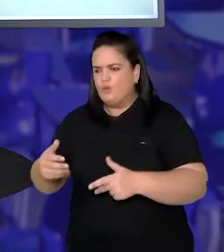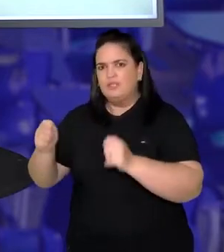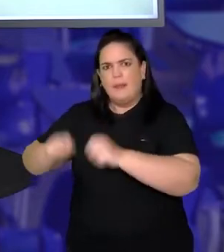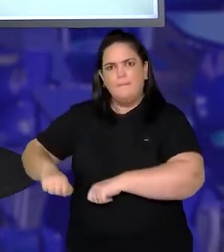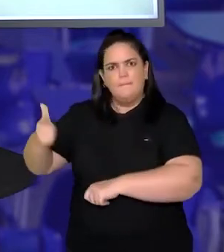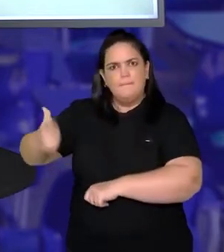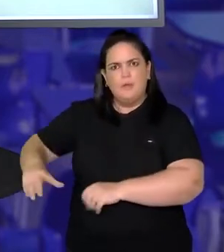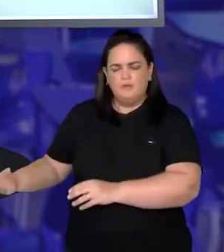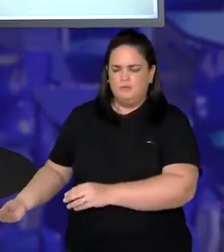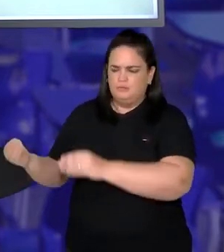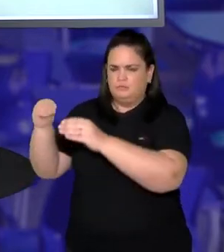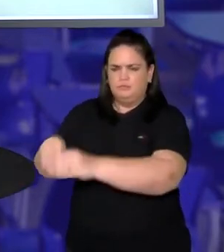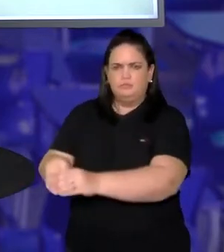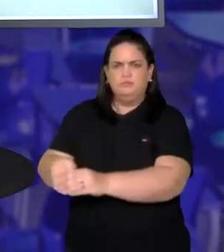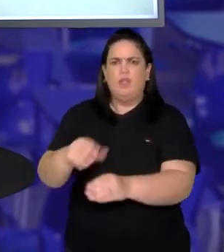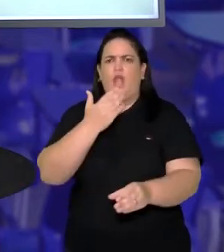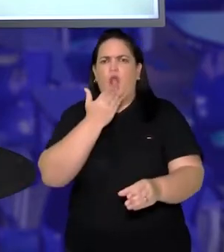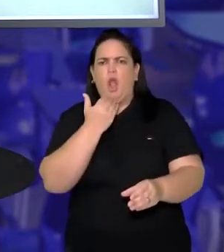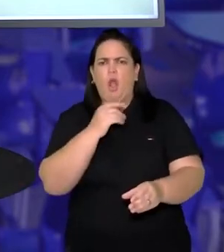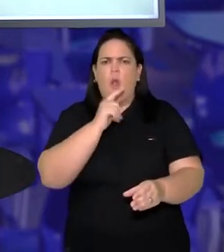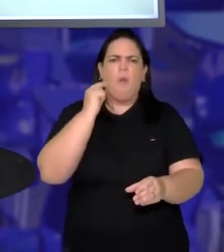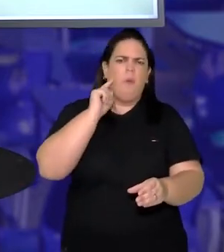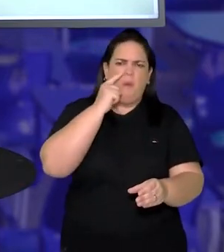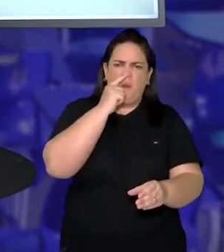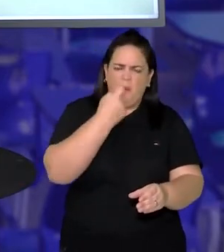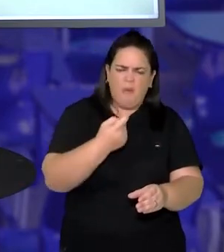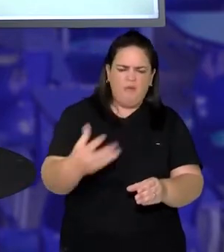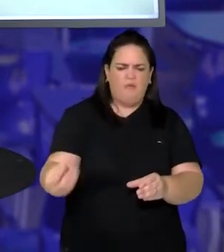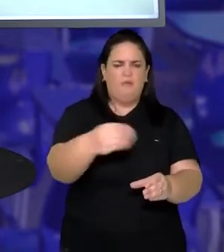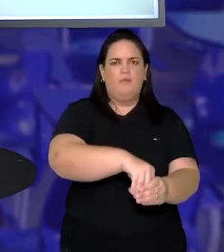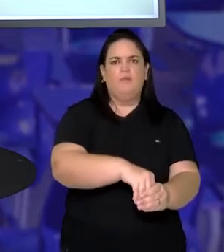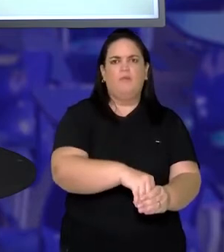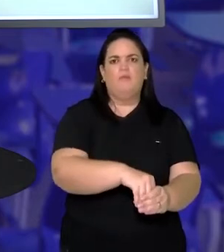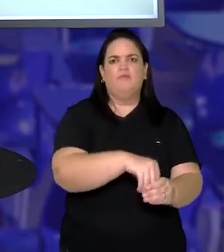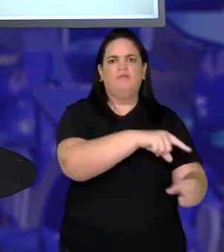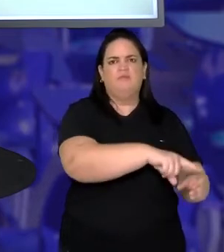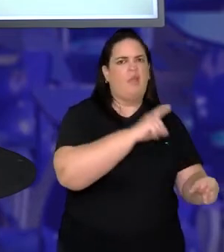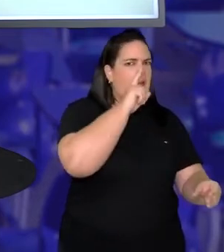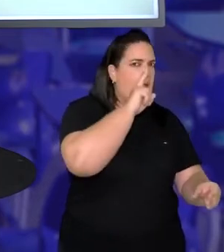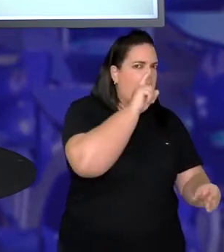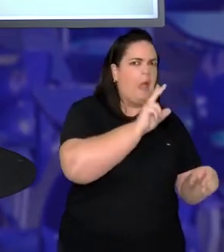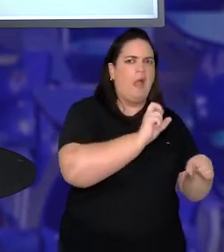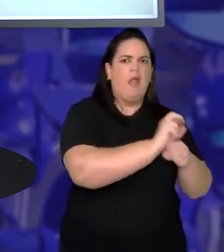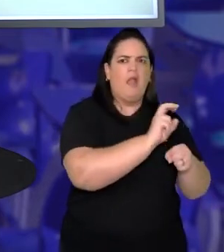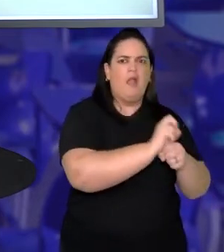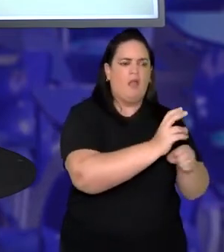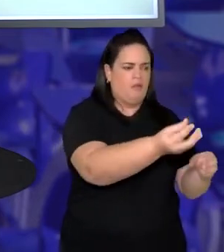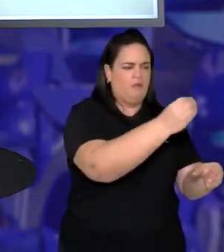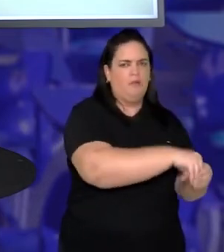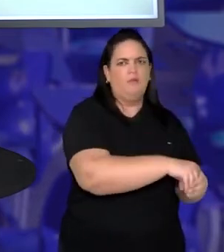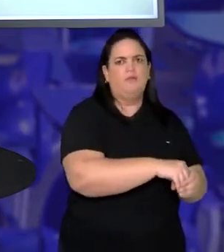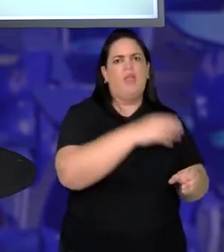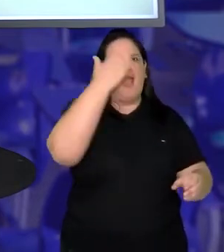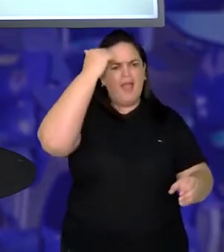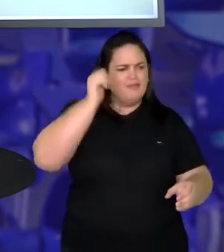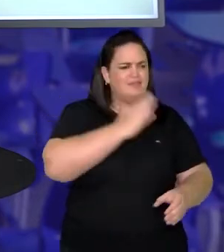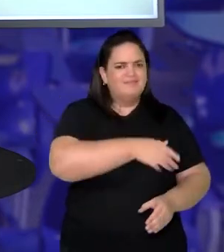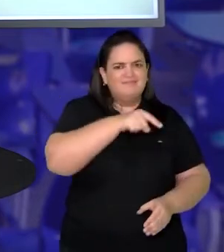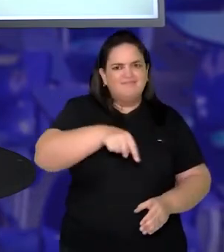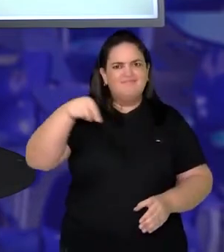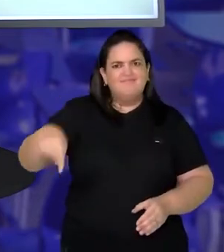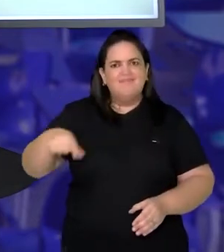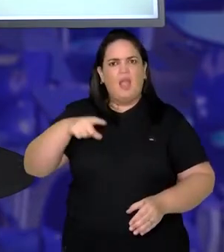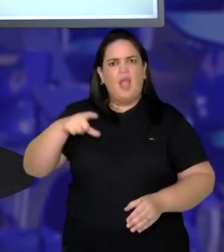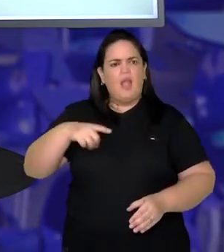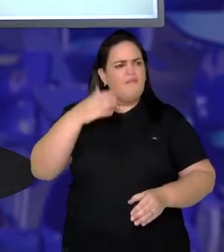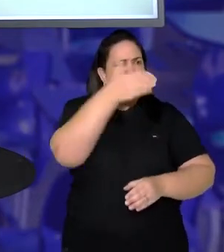reciclável, daquilo que não é reciclável, que é orgânico, que é químico, que é tóxico, eu já permito que uma boa parte do lixo vá ter um novo